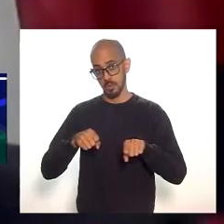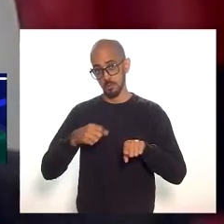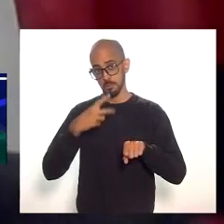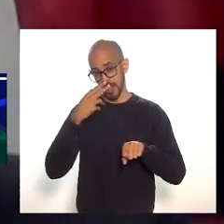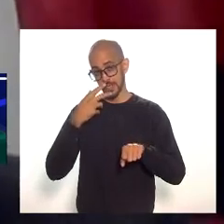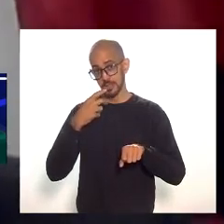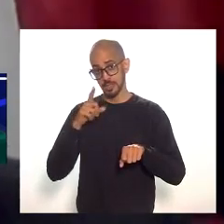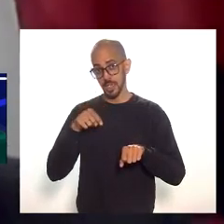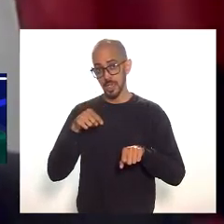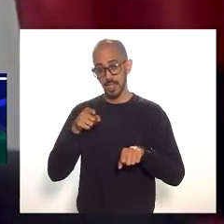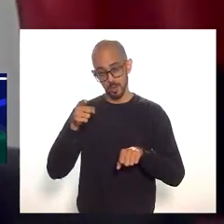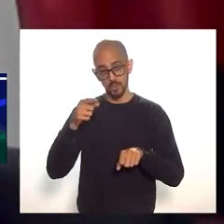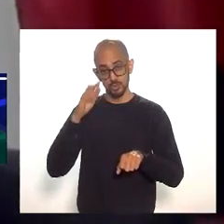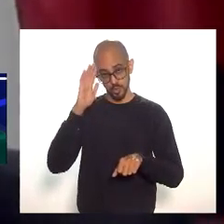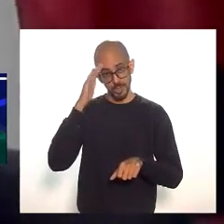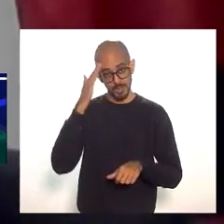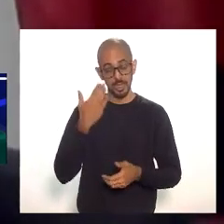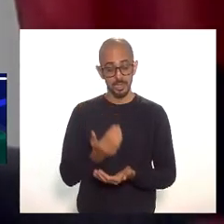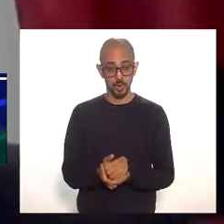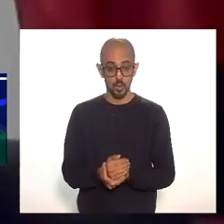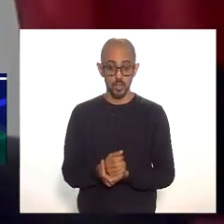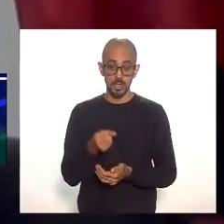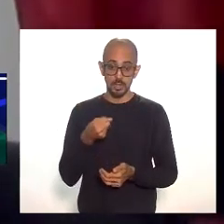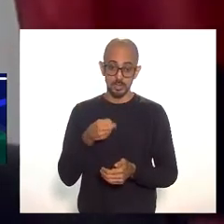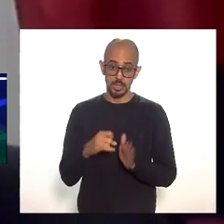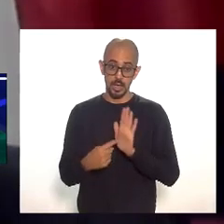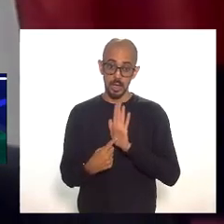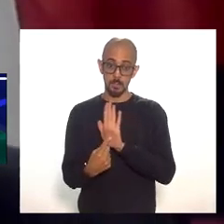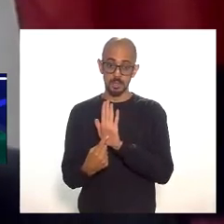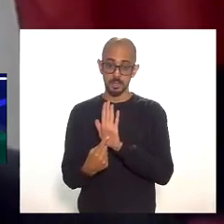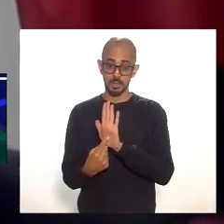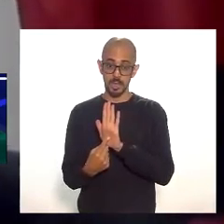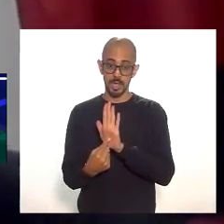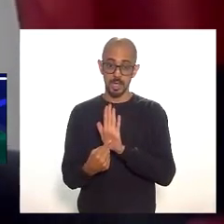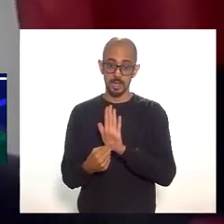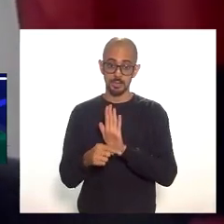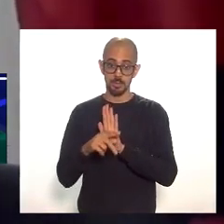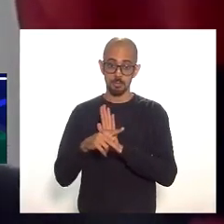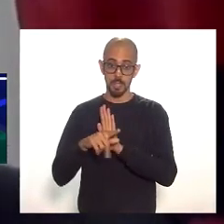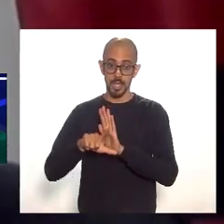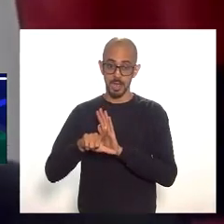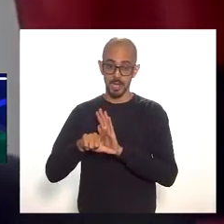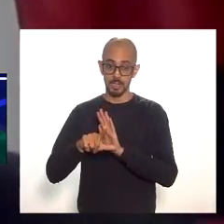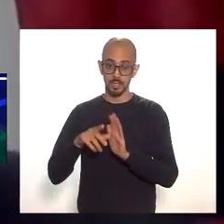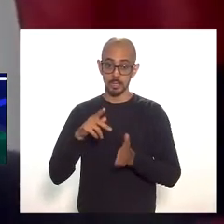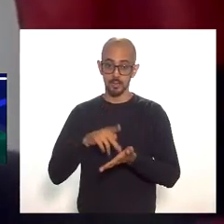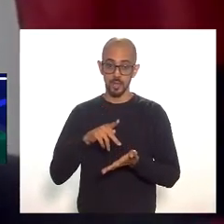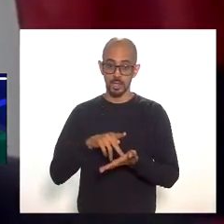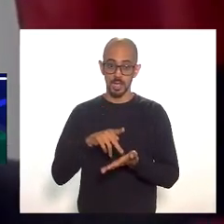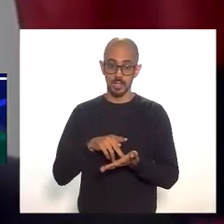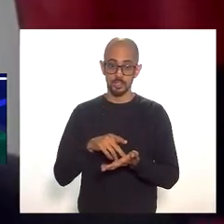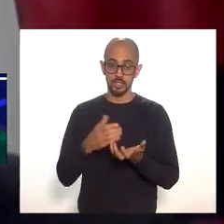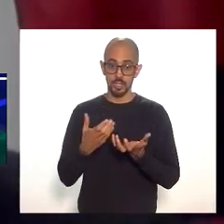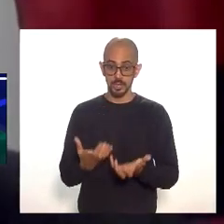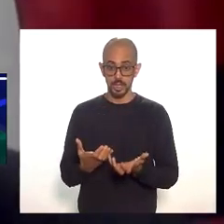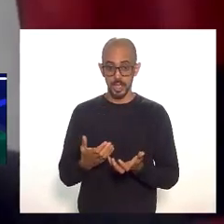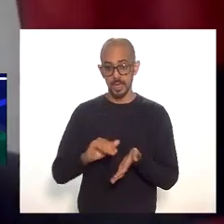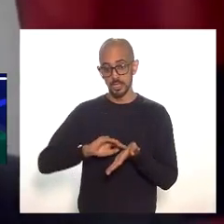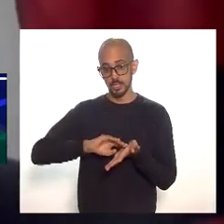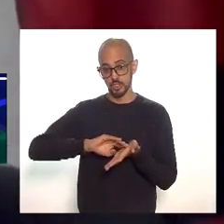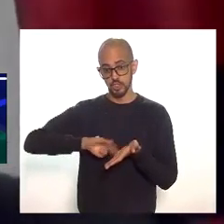E, ao fazer dessa forma, ao apresentar esse projeto de lei, no fundo, ele está